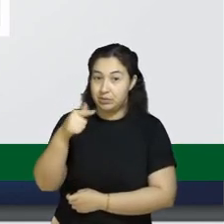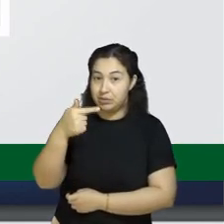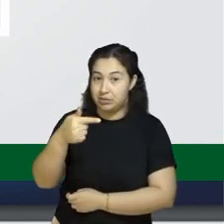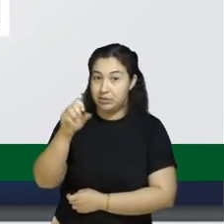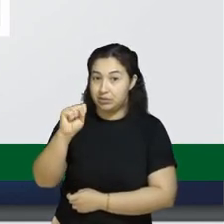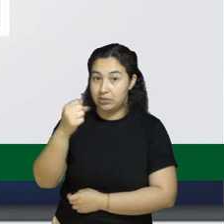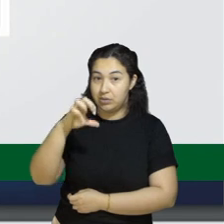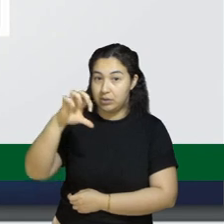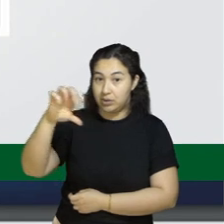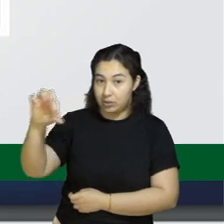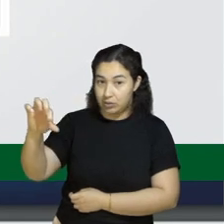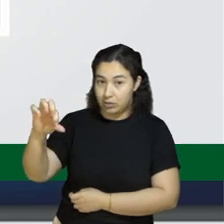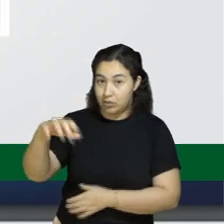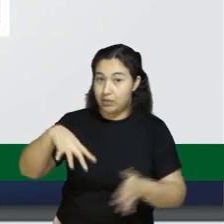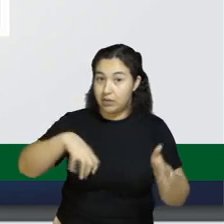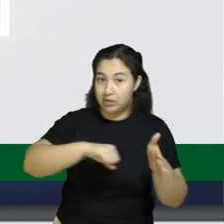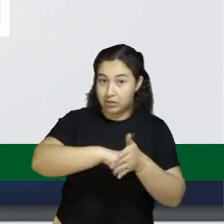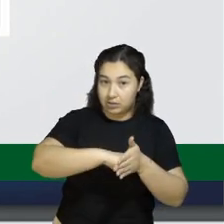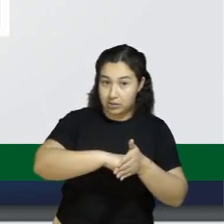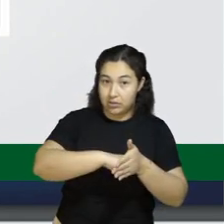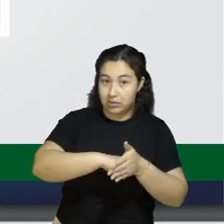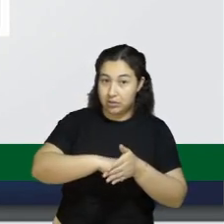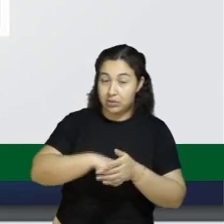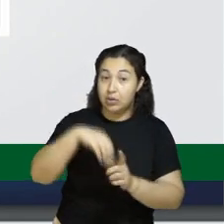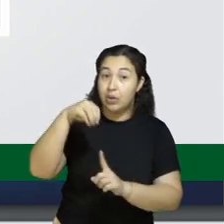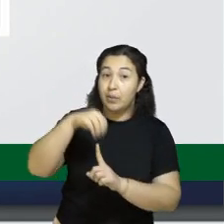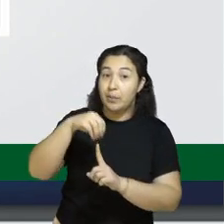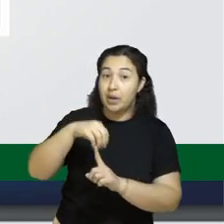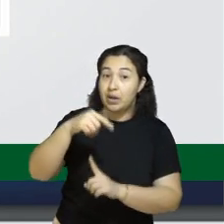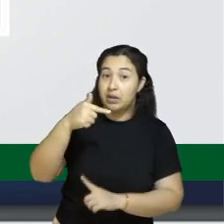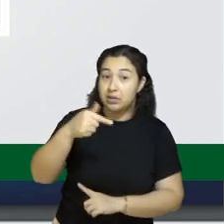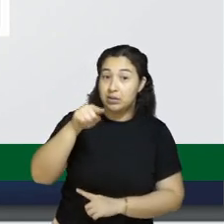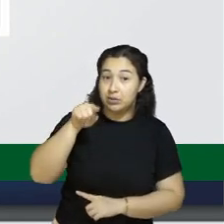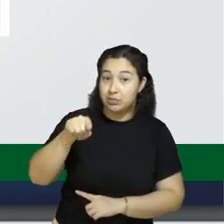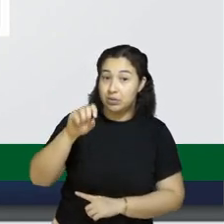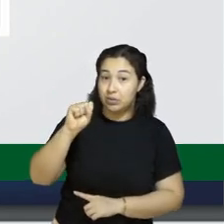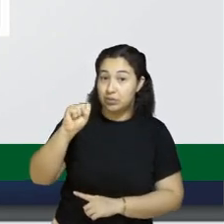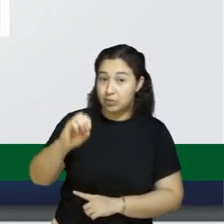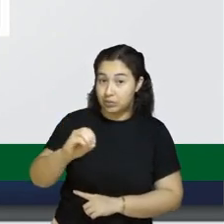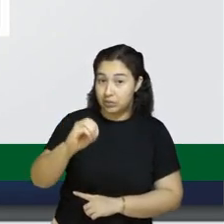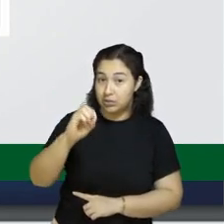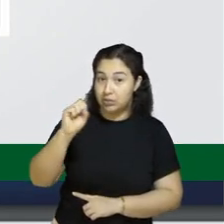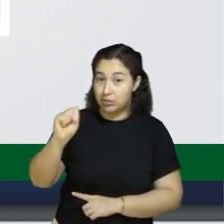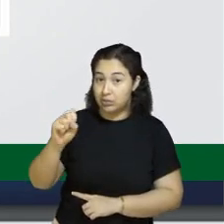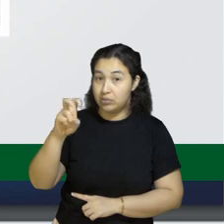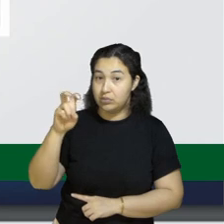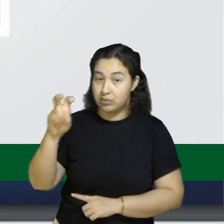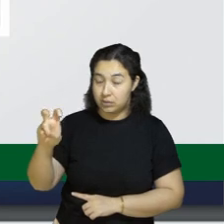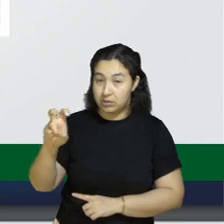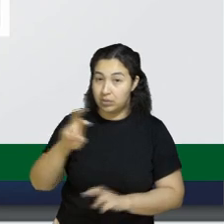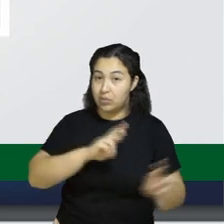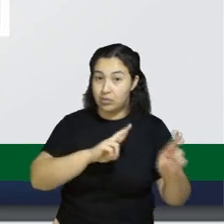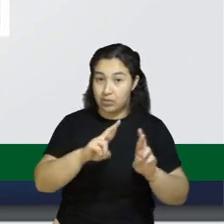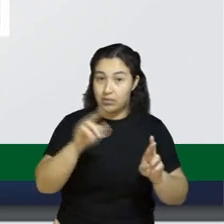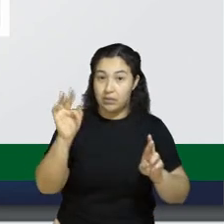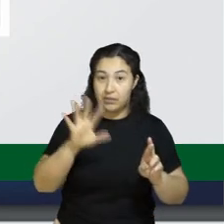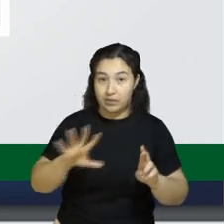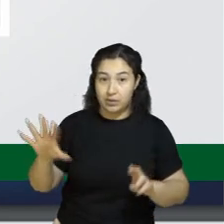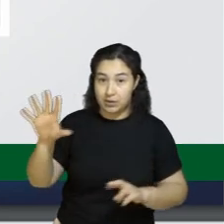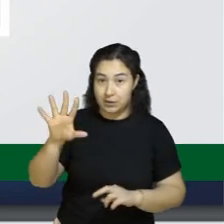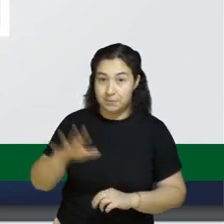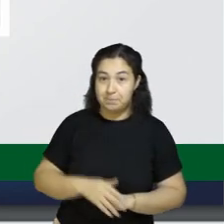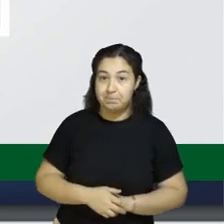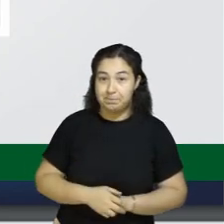7.789 acidentes em Santa Catarina contra 7.085 no Paraná, nas rodovias federais. Nós temos